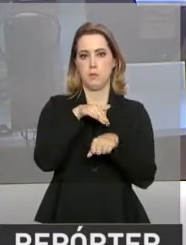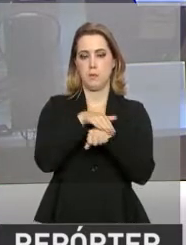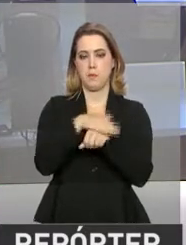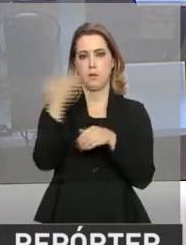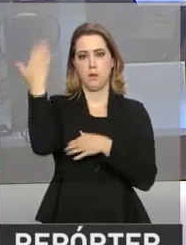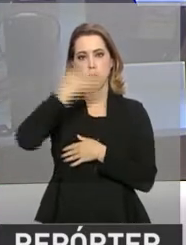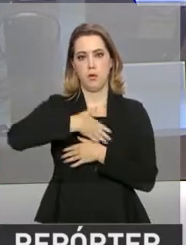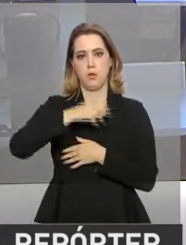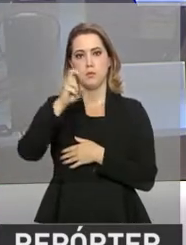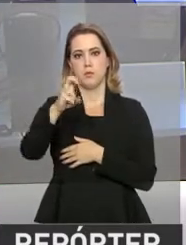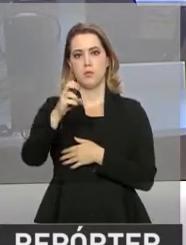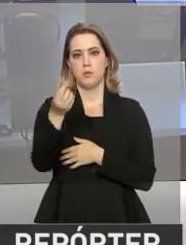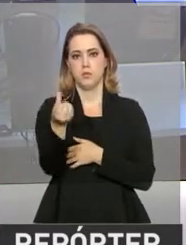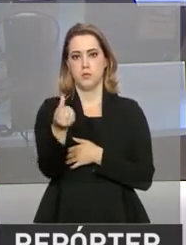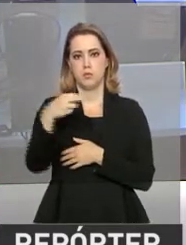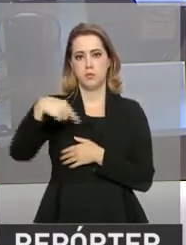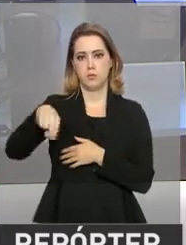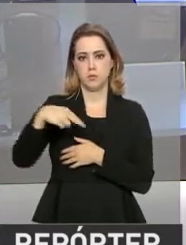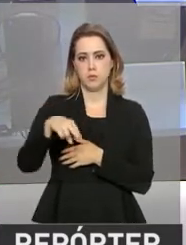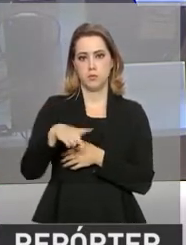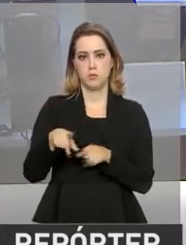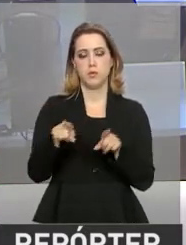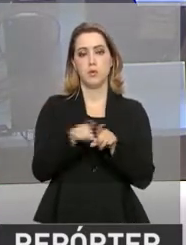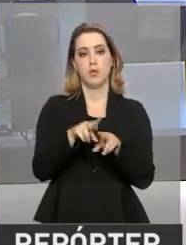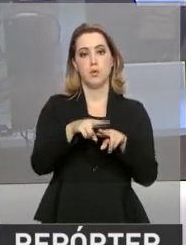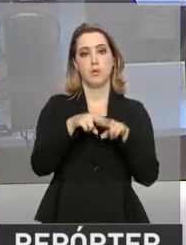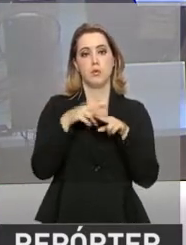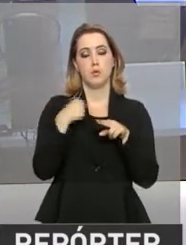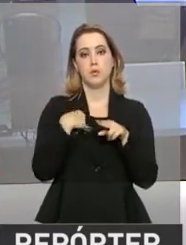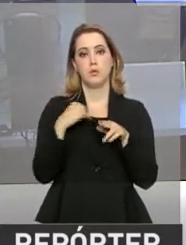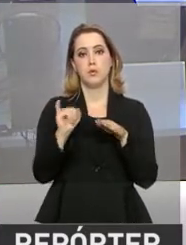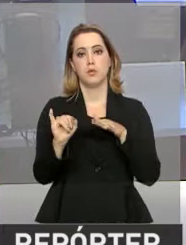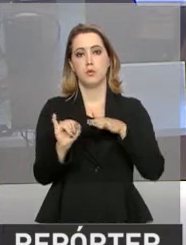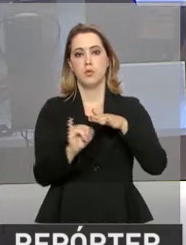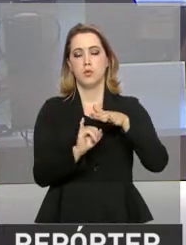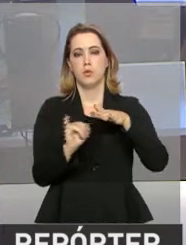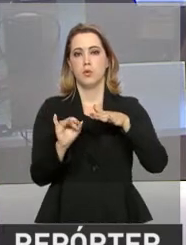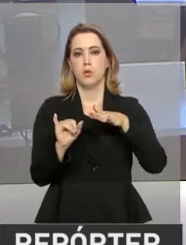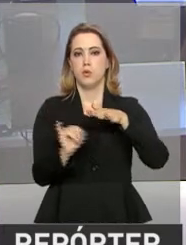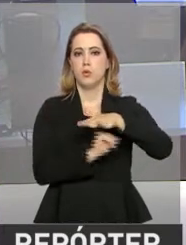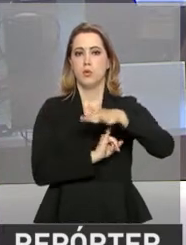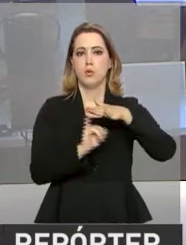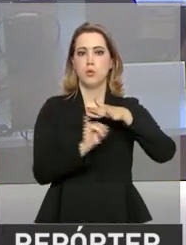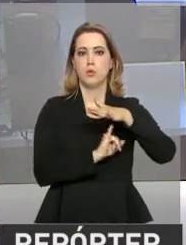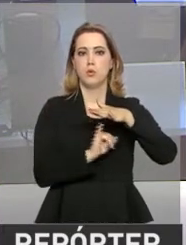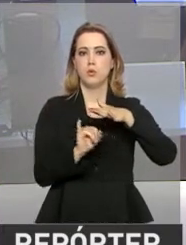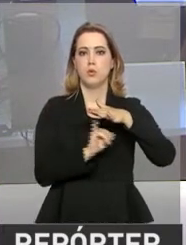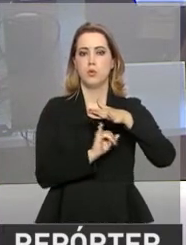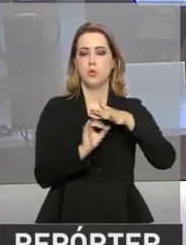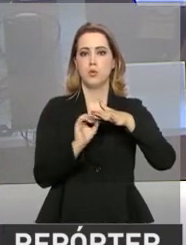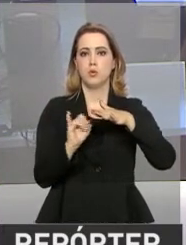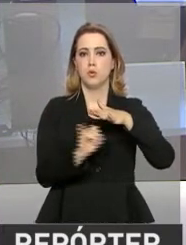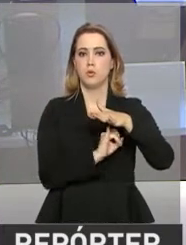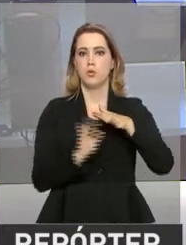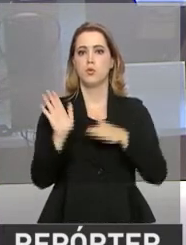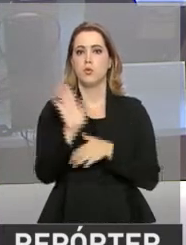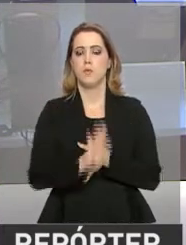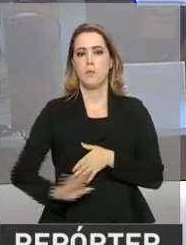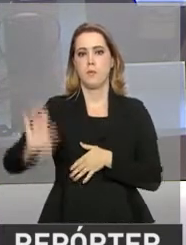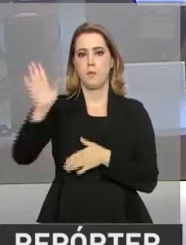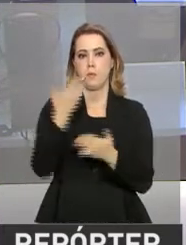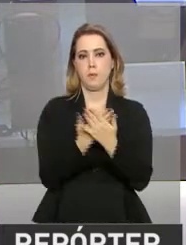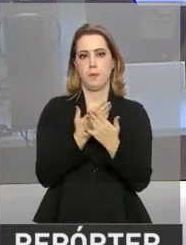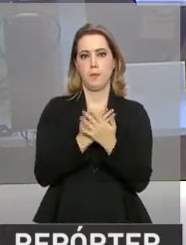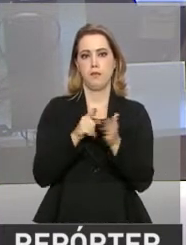provas vão ser nos dias 5 e 6 de novembro por causa da proximidade o instituto o instituto nacional de